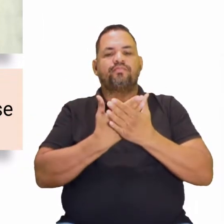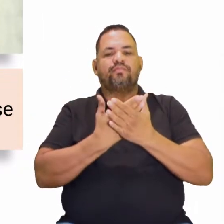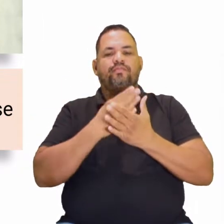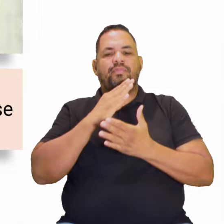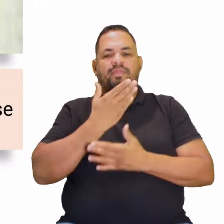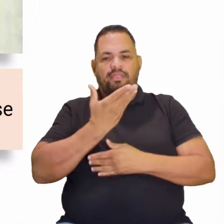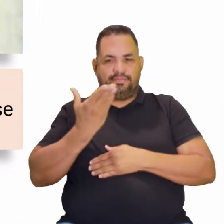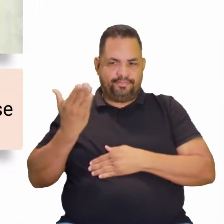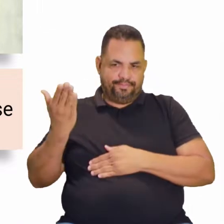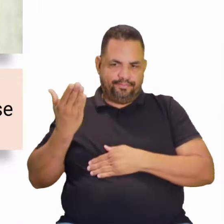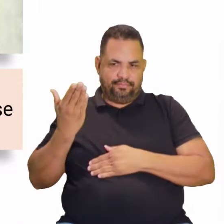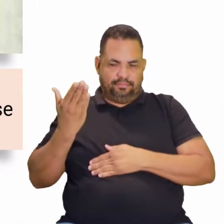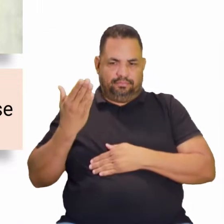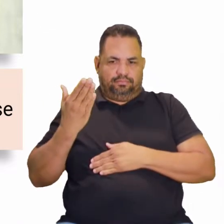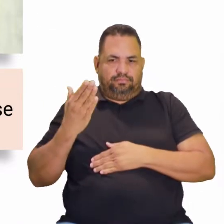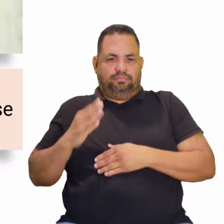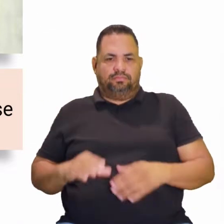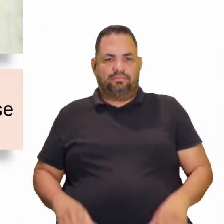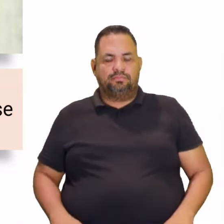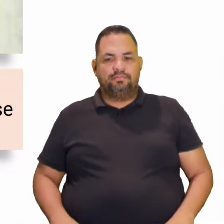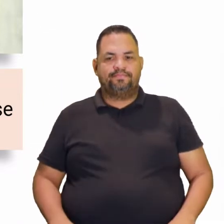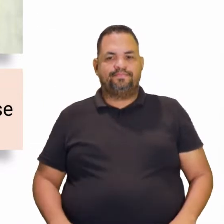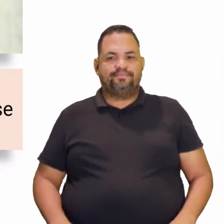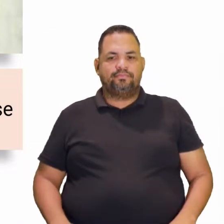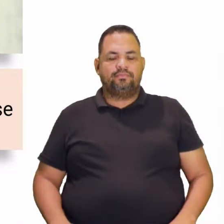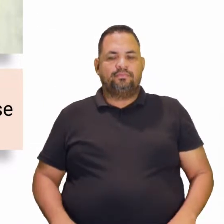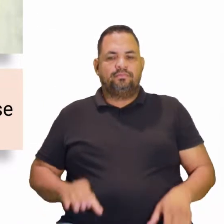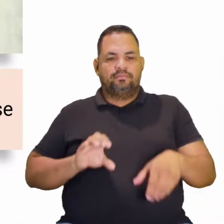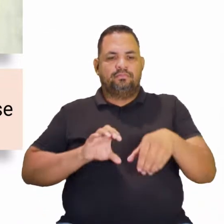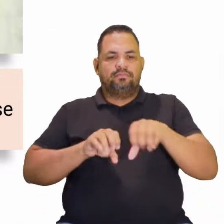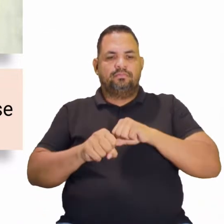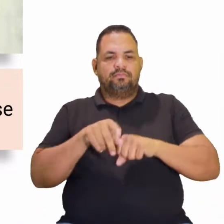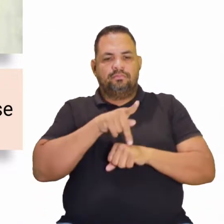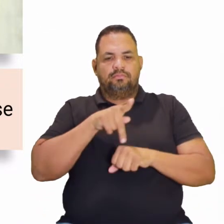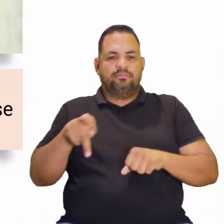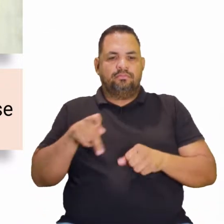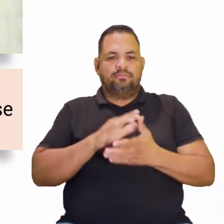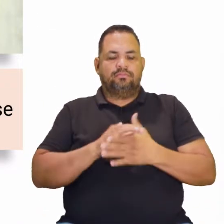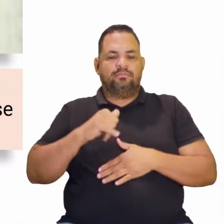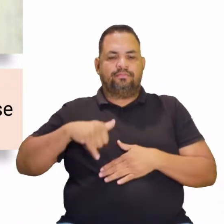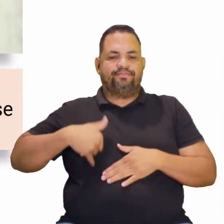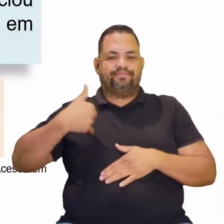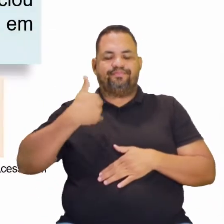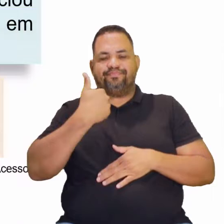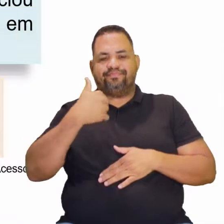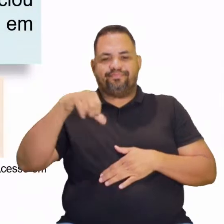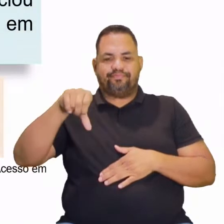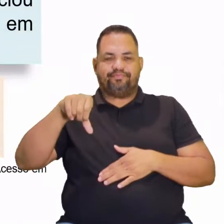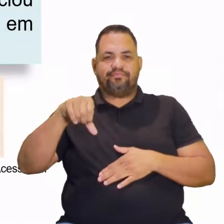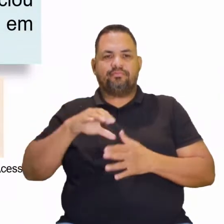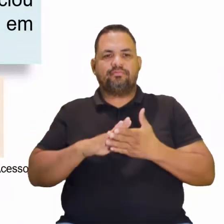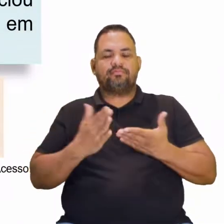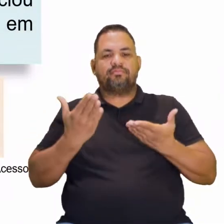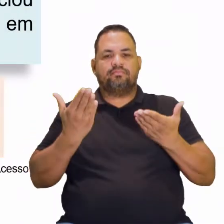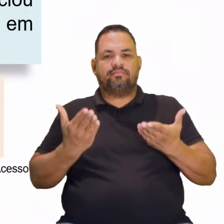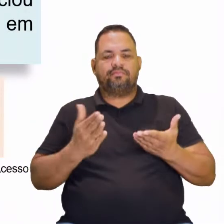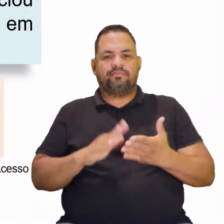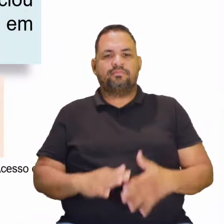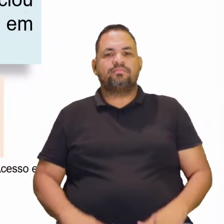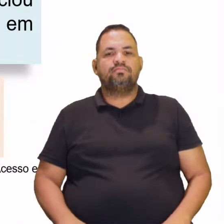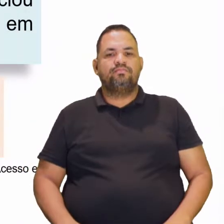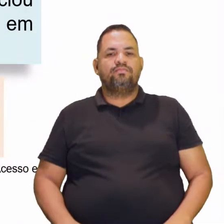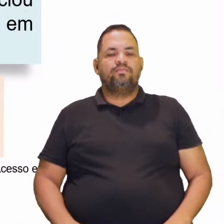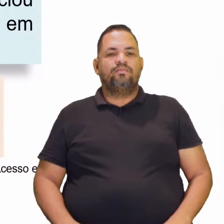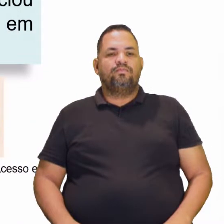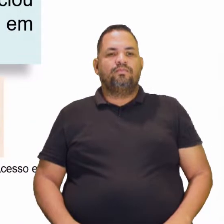em Mackenzie, no Colégio Mackenzie, onde formou professora aos 19 anos de idade. Então, aqui um retrato da